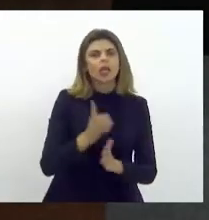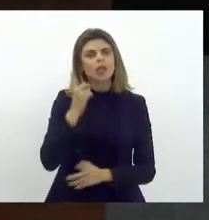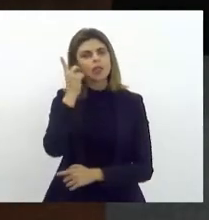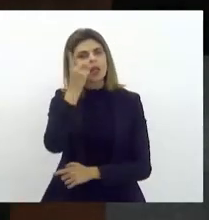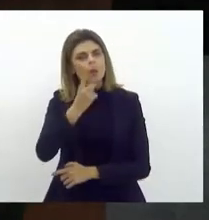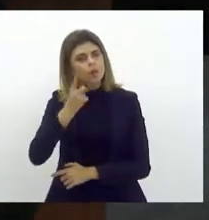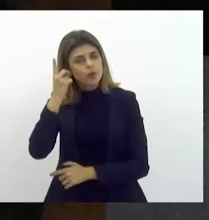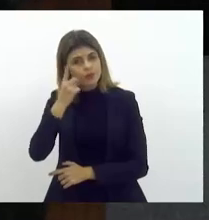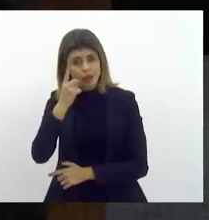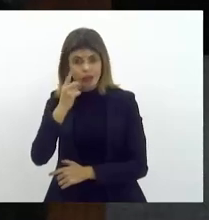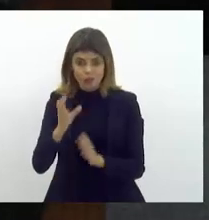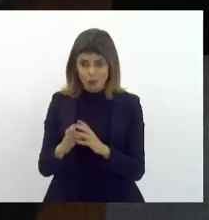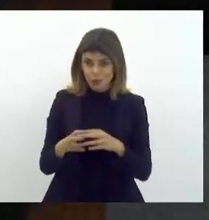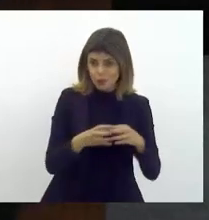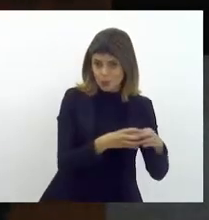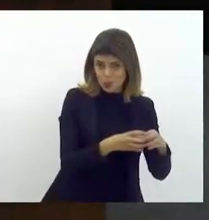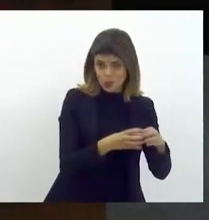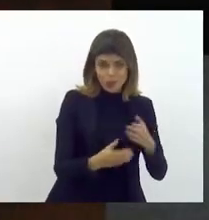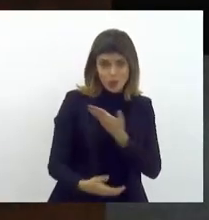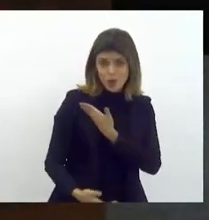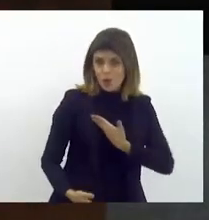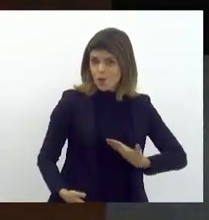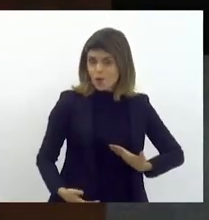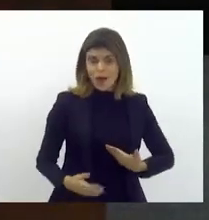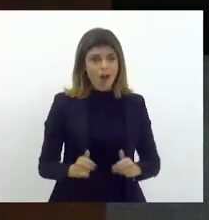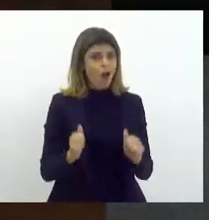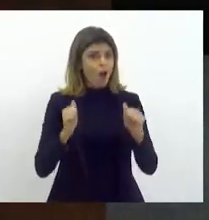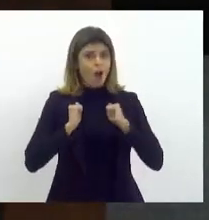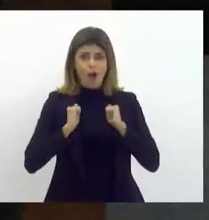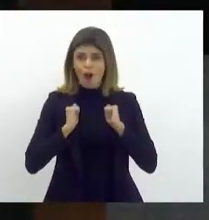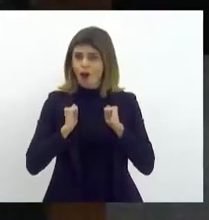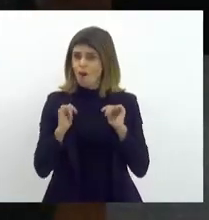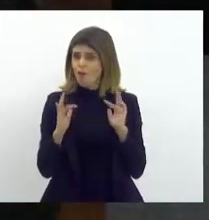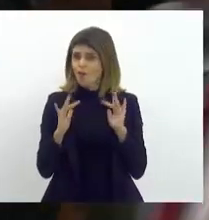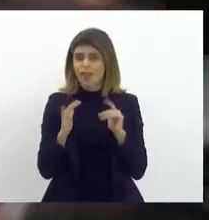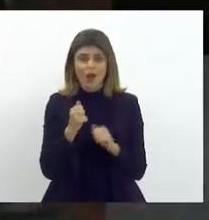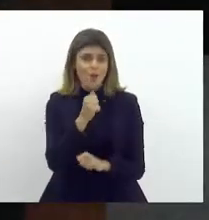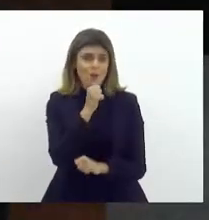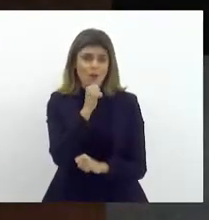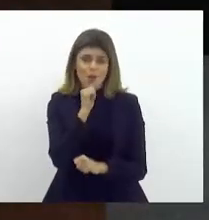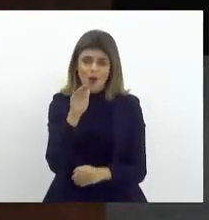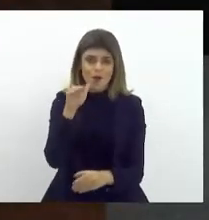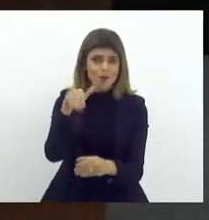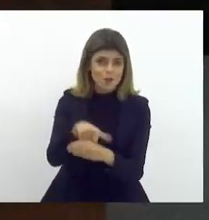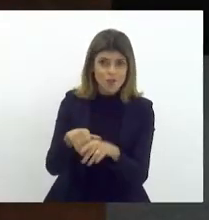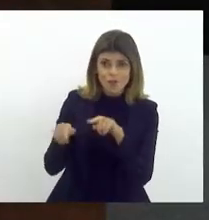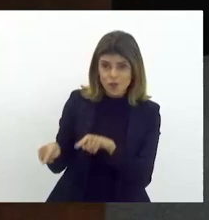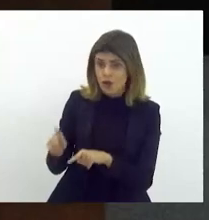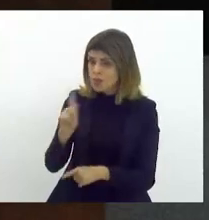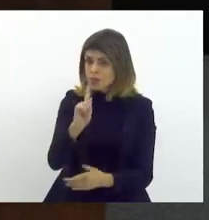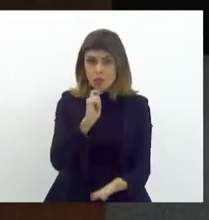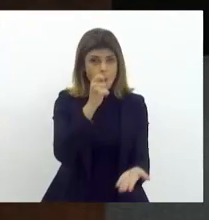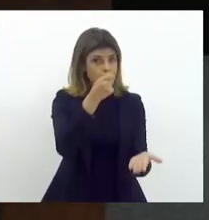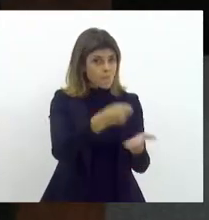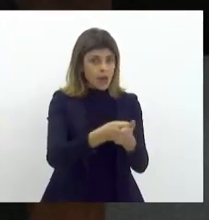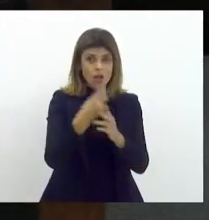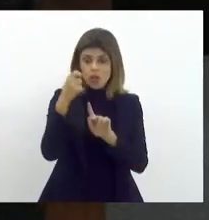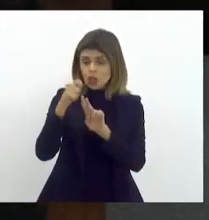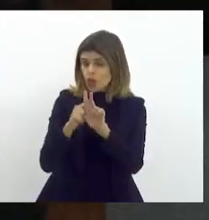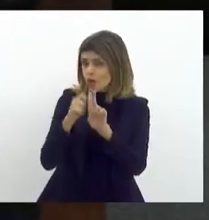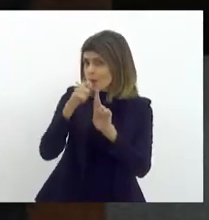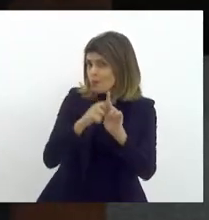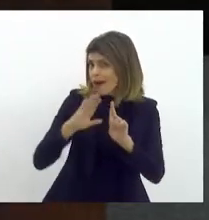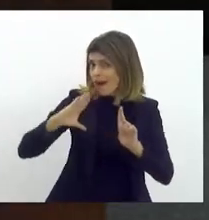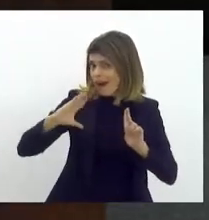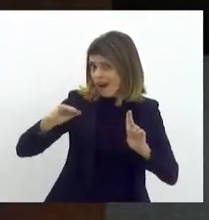da base do governo estavam desconfortáveis para votar isso porque não pagava os dois meses atrasados